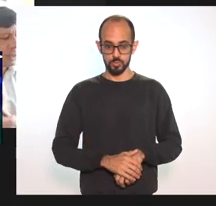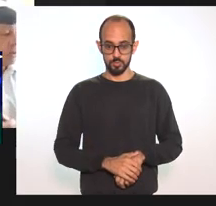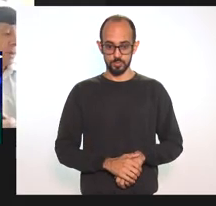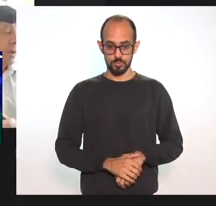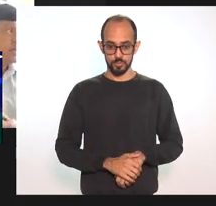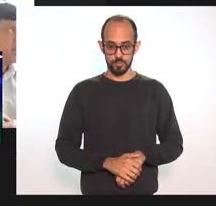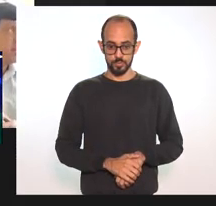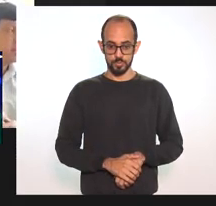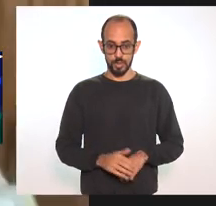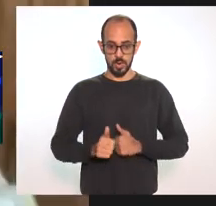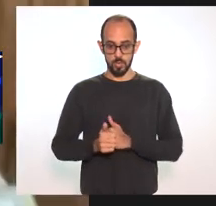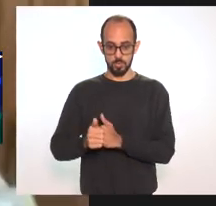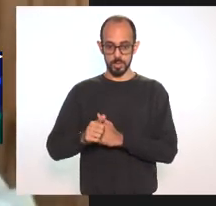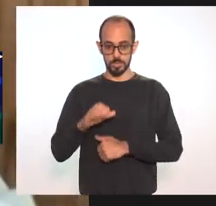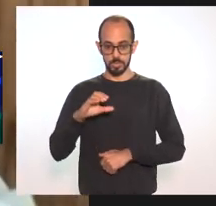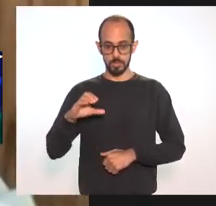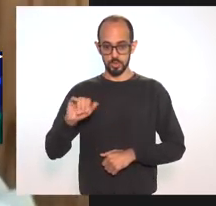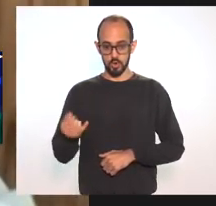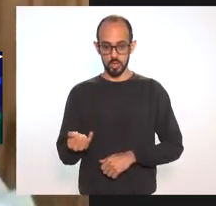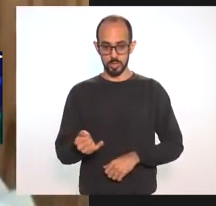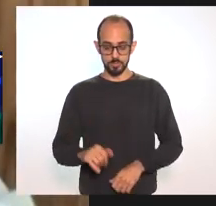Acompanhe a CCJ, presidente.